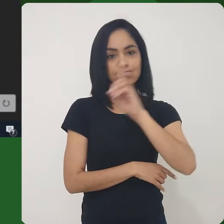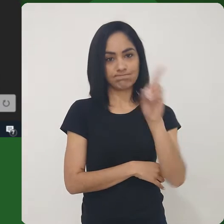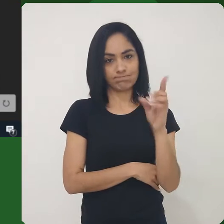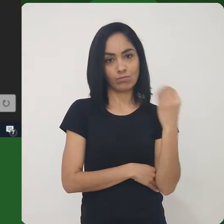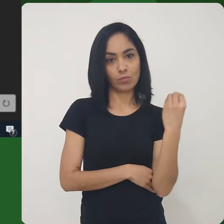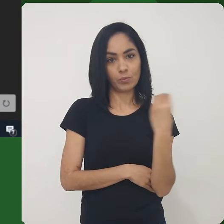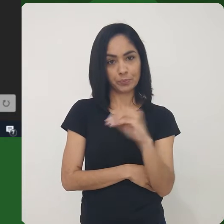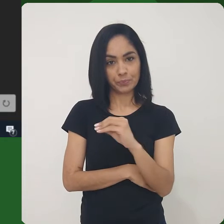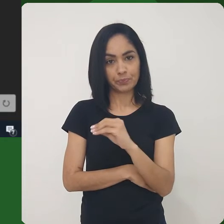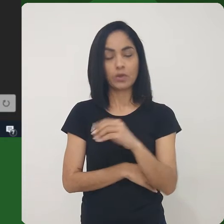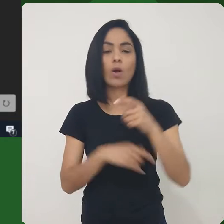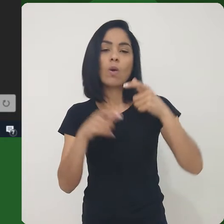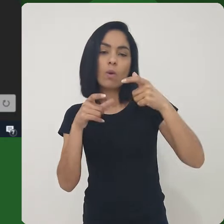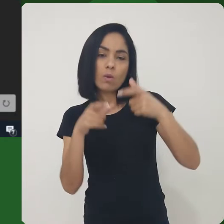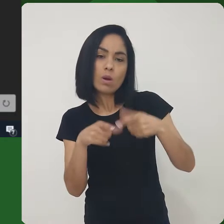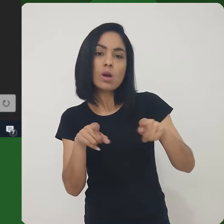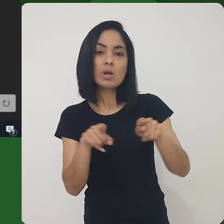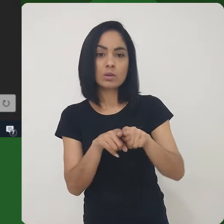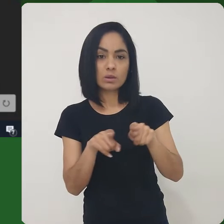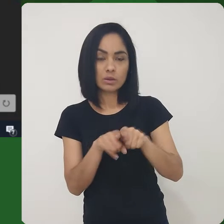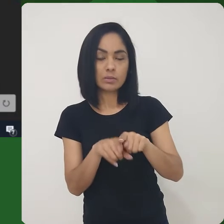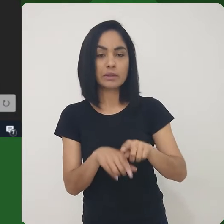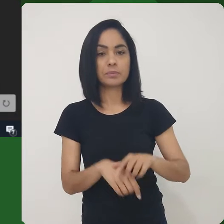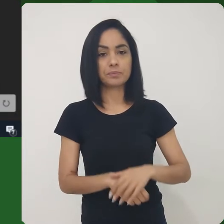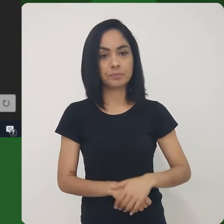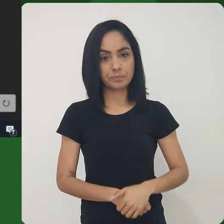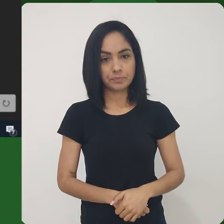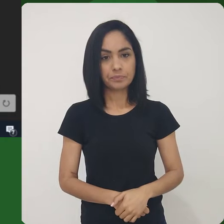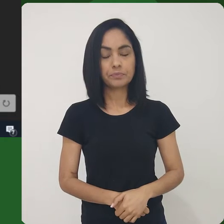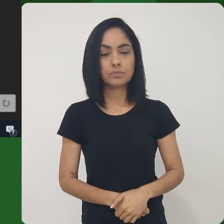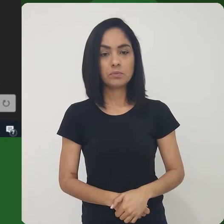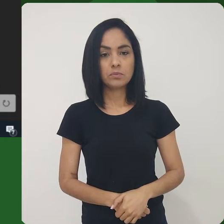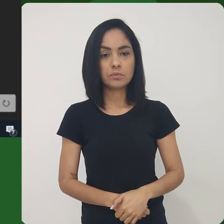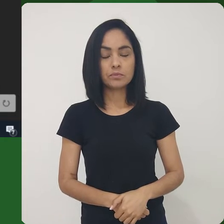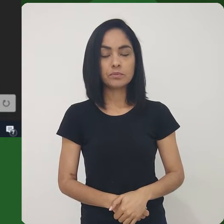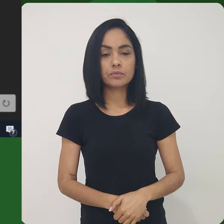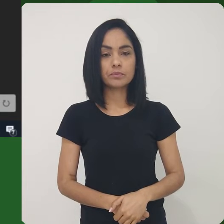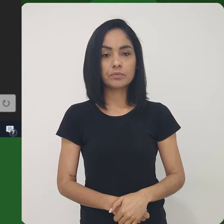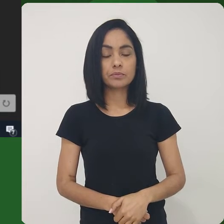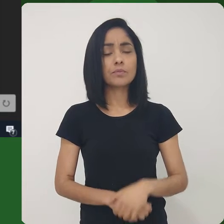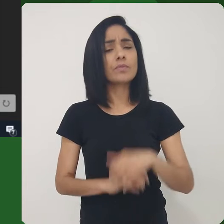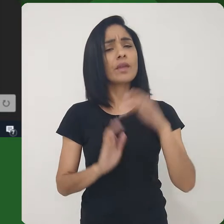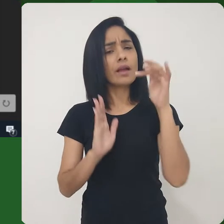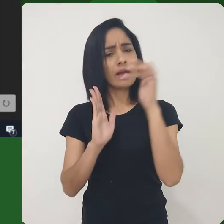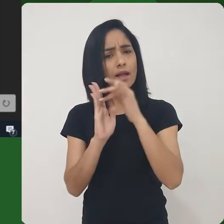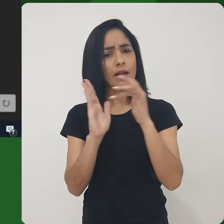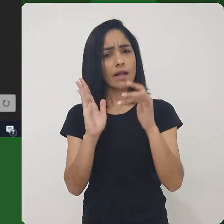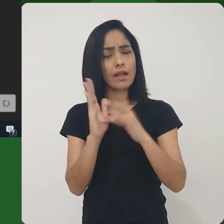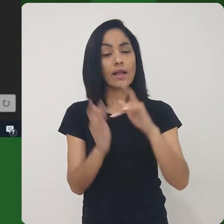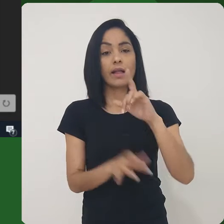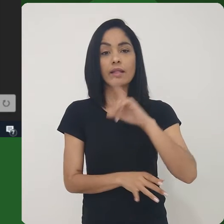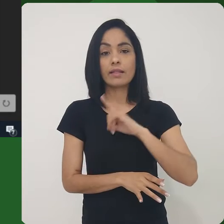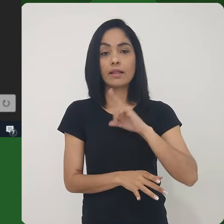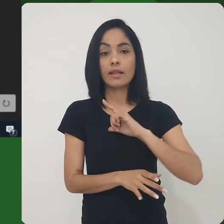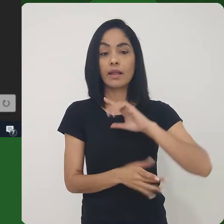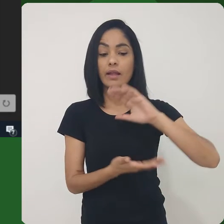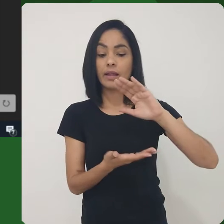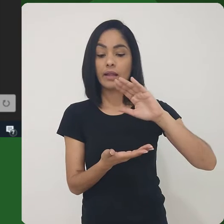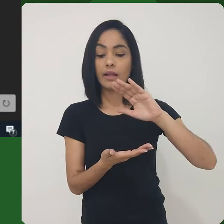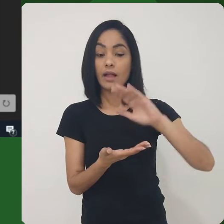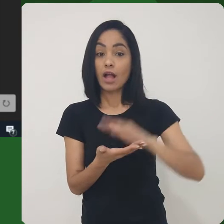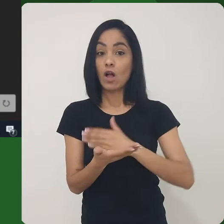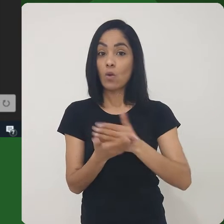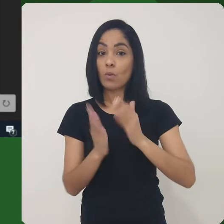né? O local, a data e o ano. A ata, ela se compõe de